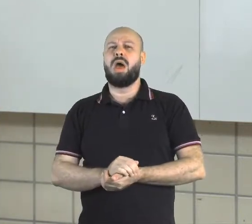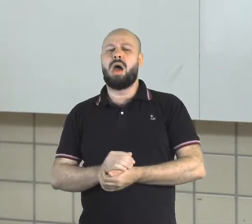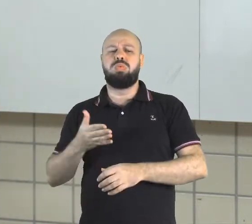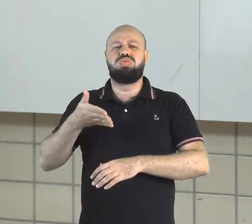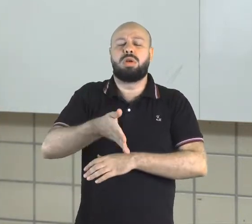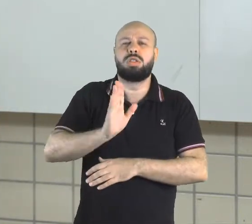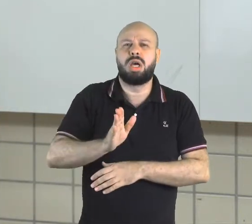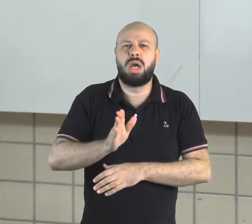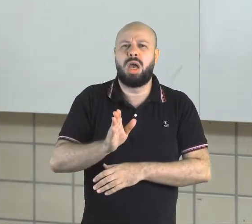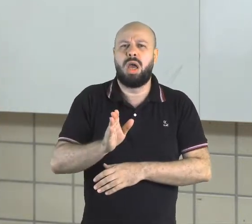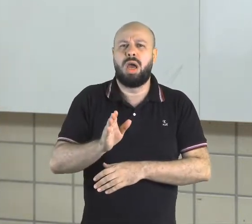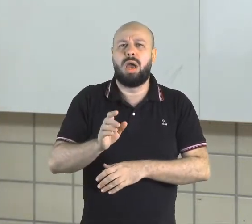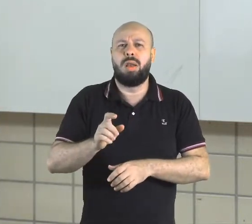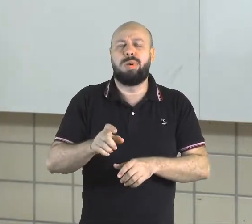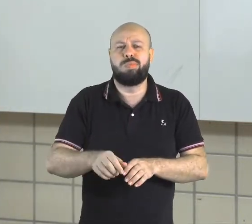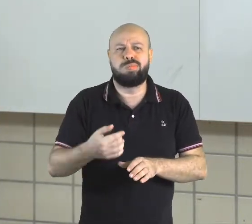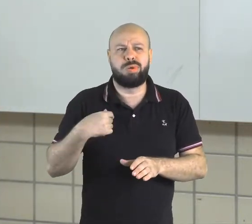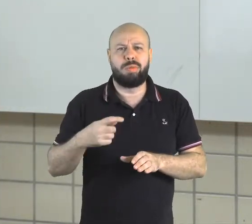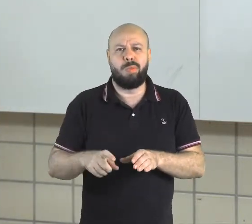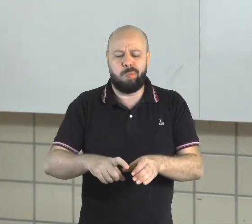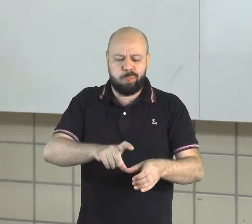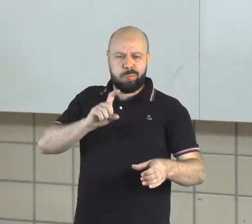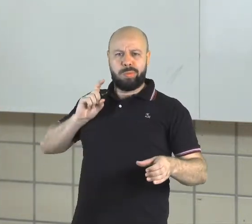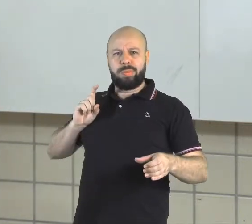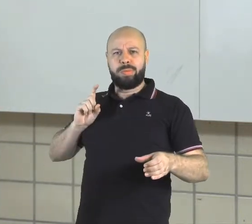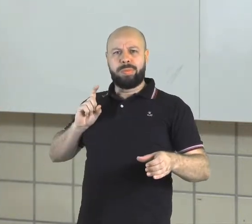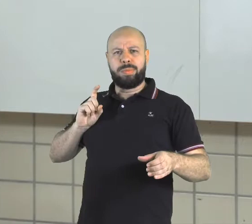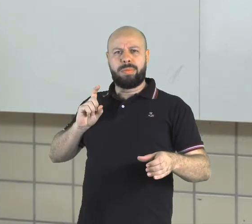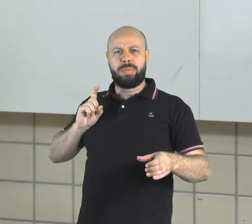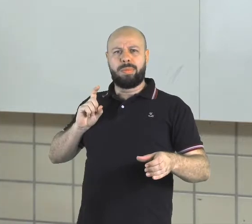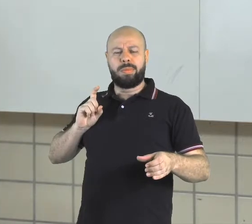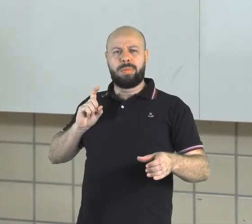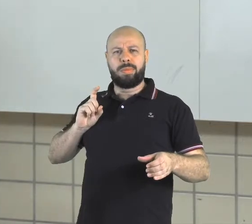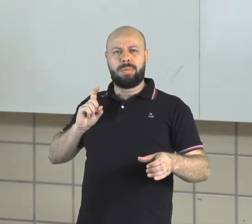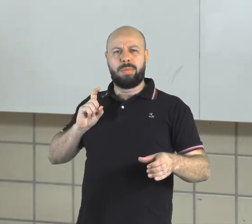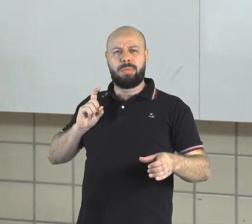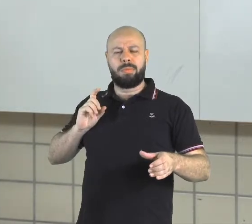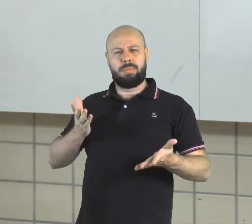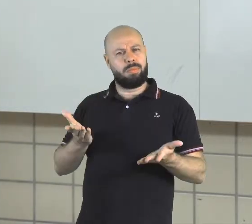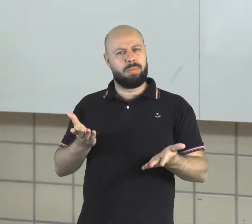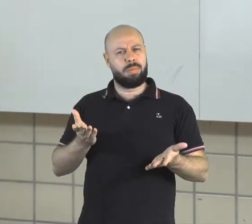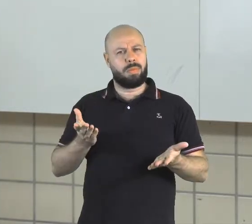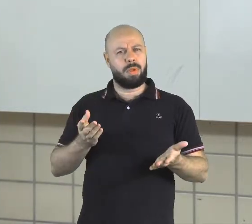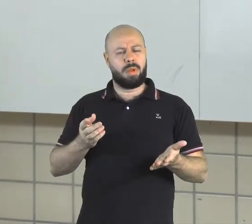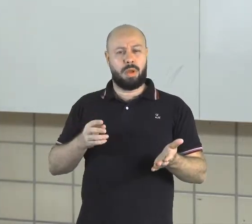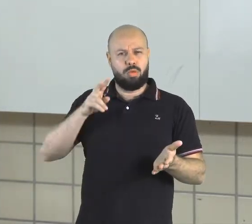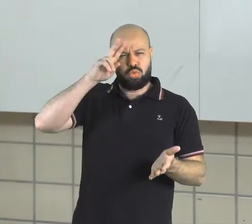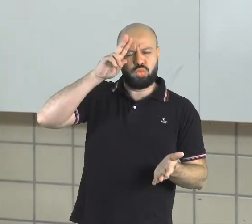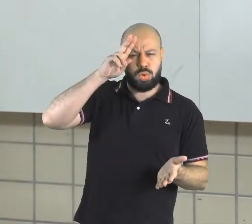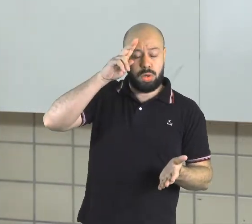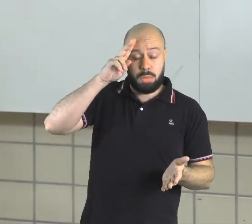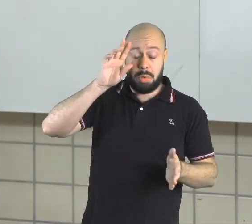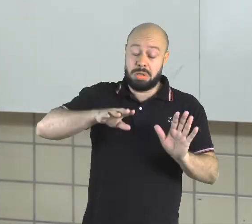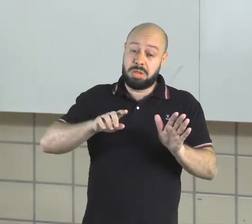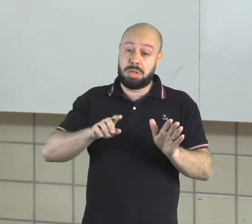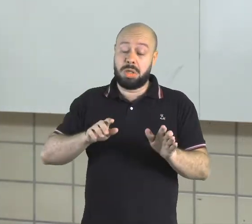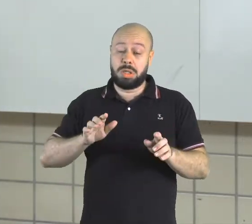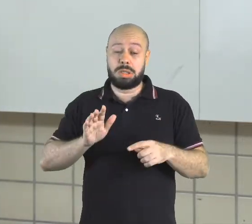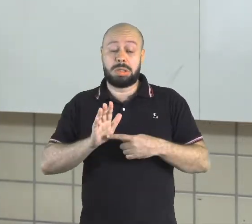já renuncia, já pede para sair do governo. Tem alguns relatos históricos que afirmam que Jânio Quadros